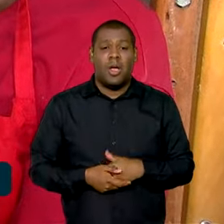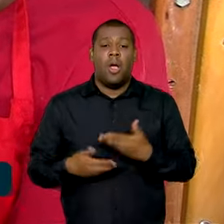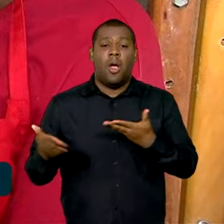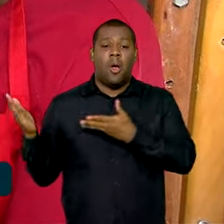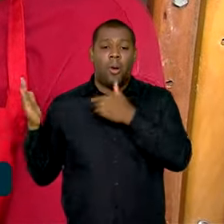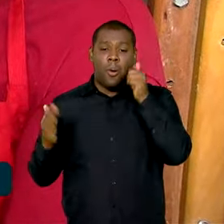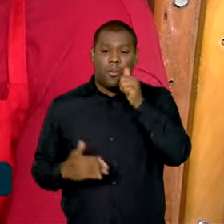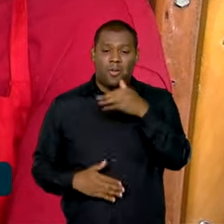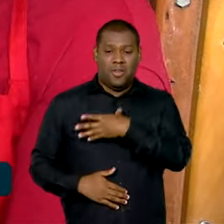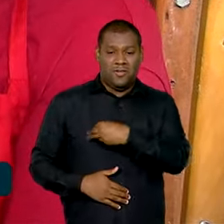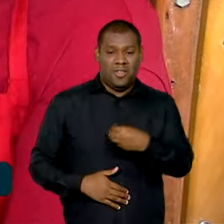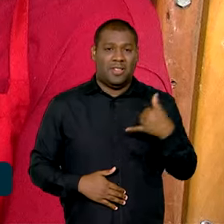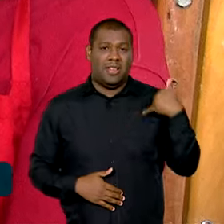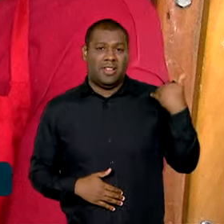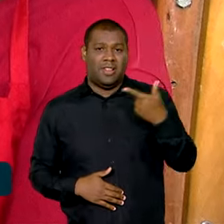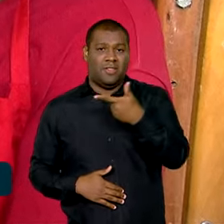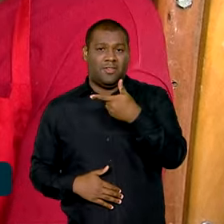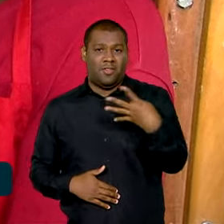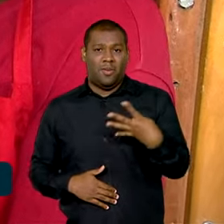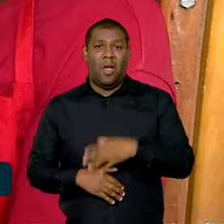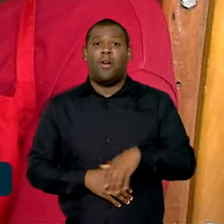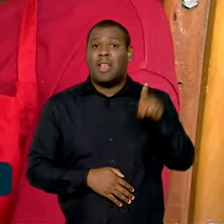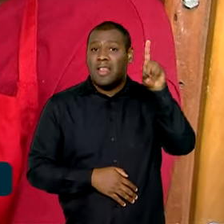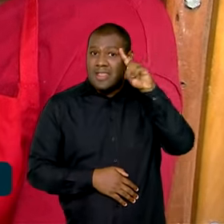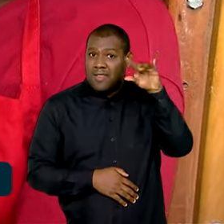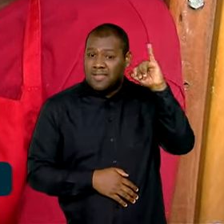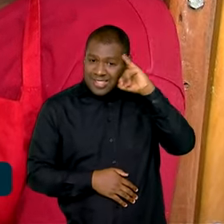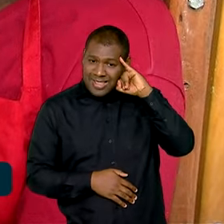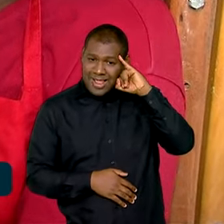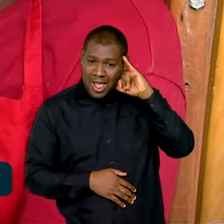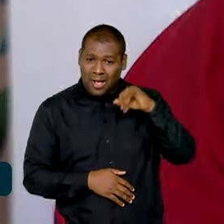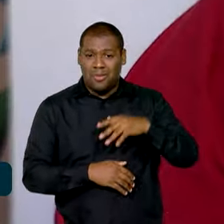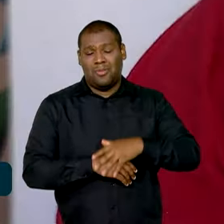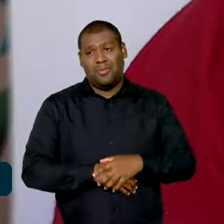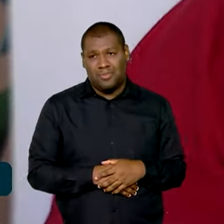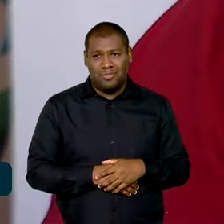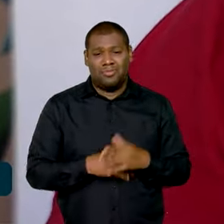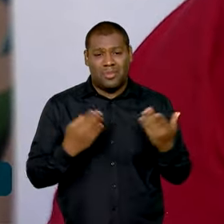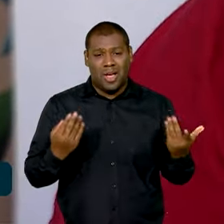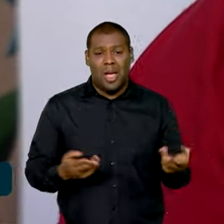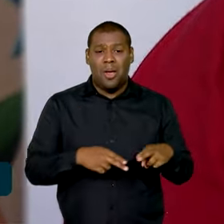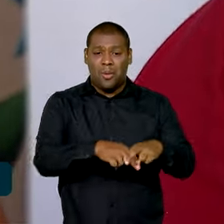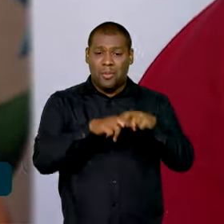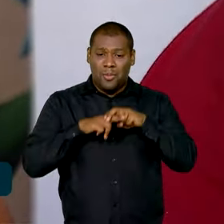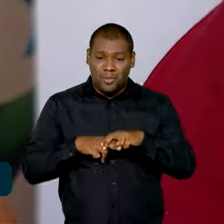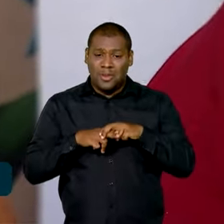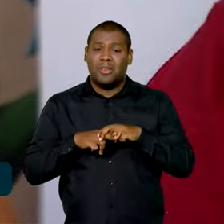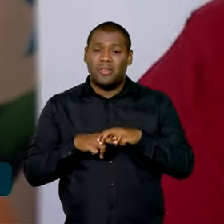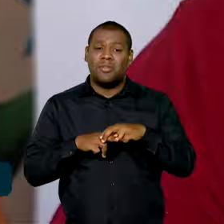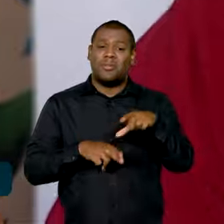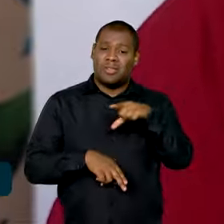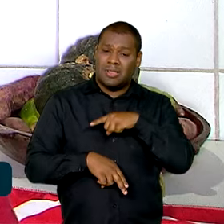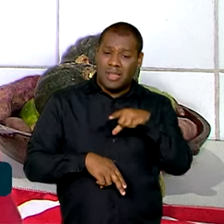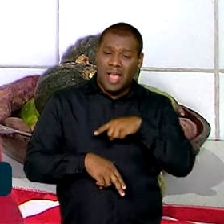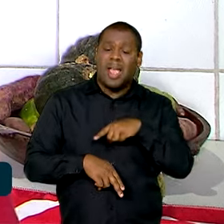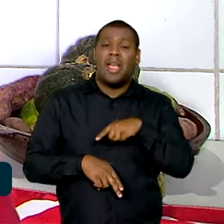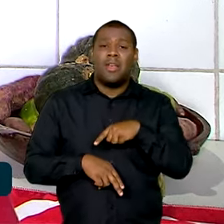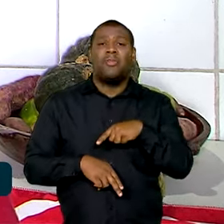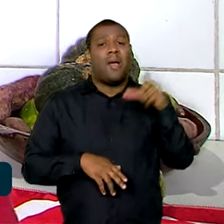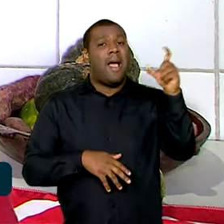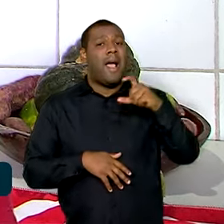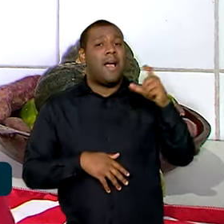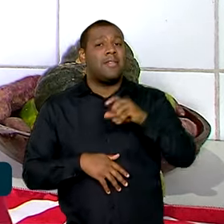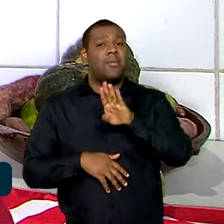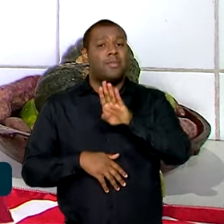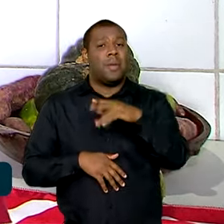24 anos e é deficiente intelectual. Em função disso, recebe o benefício da prestação continuada. Maria